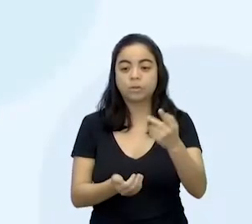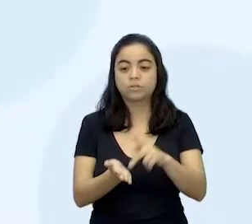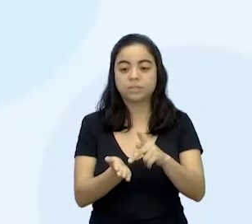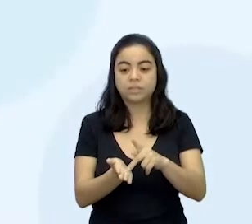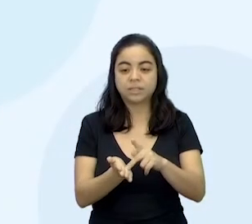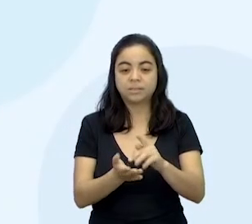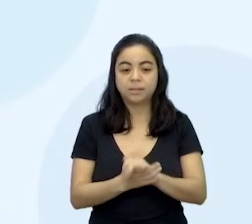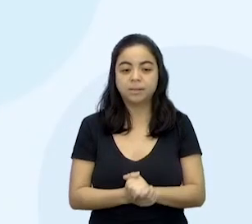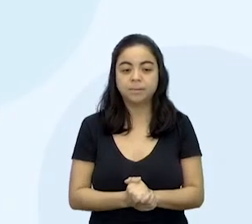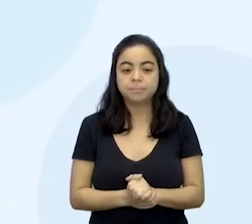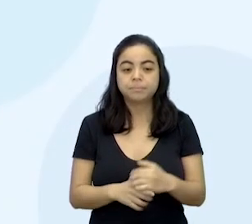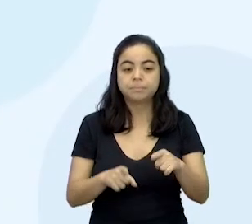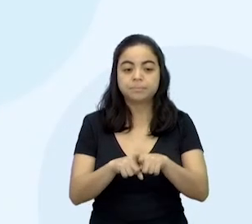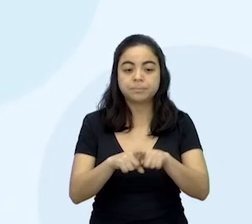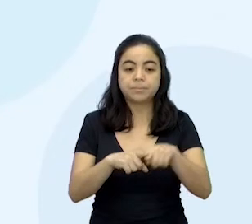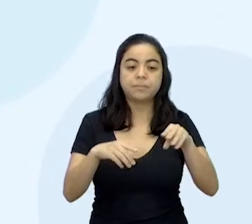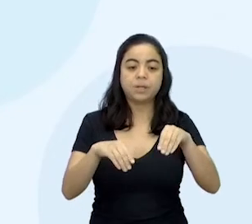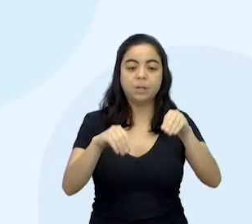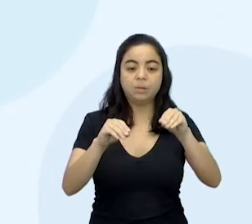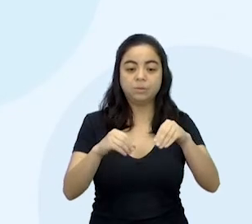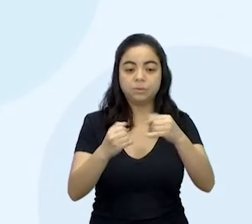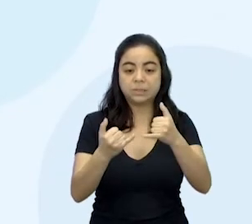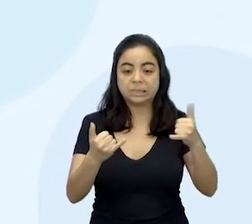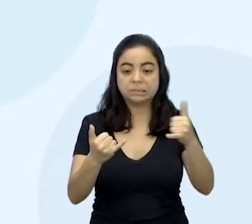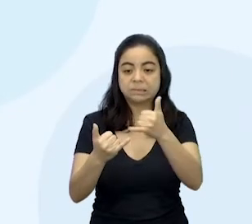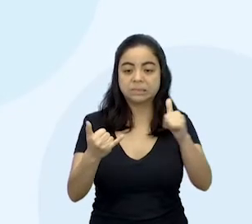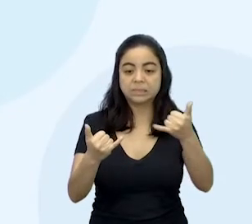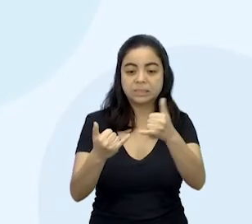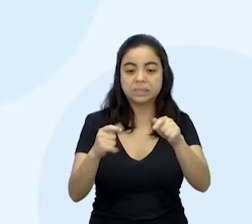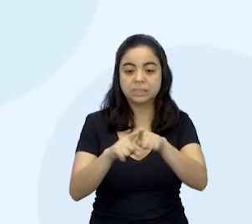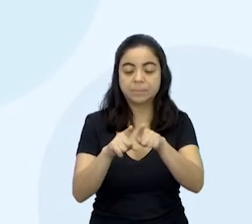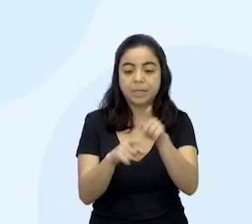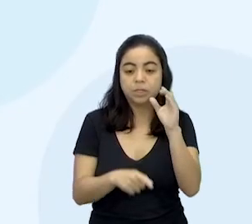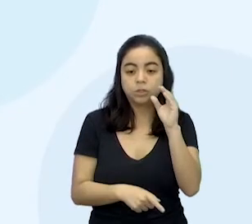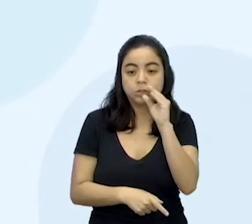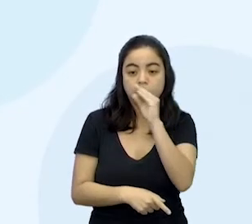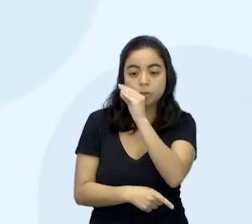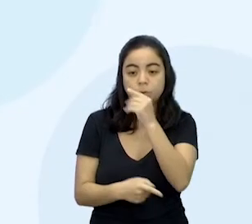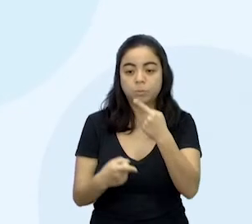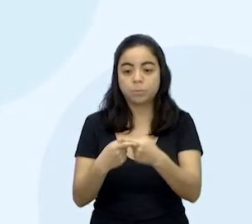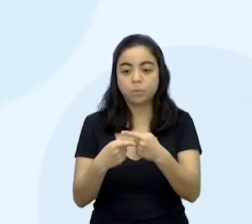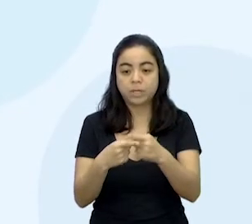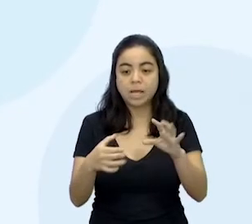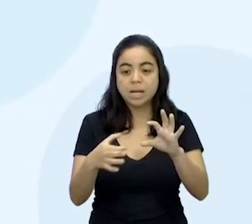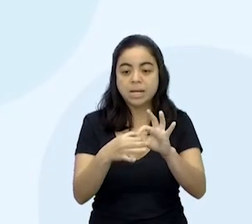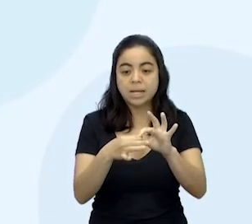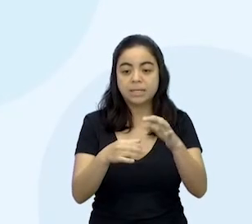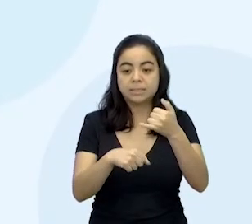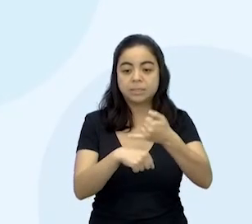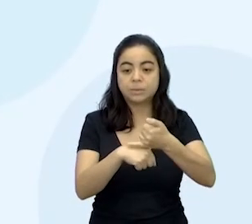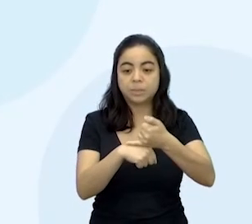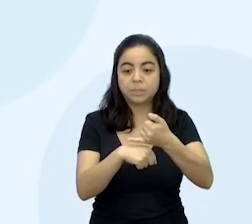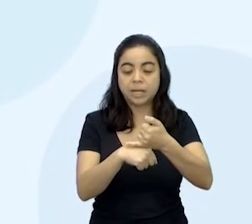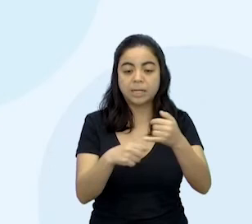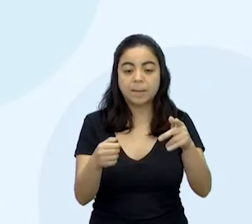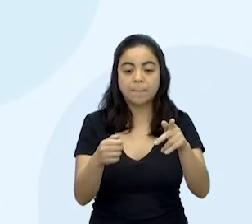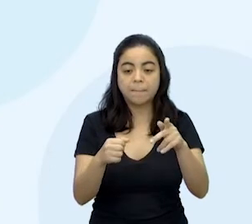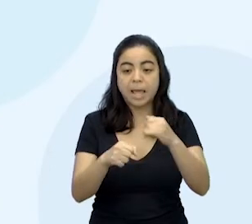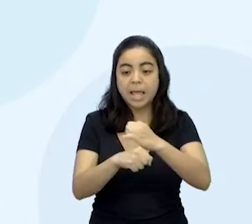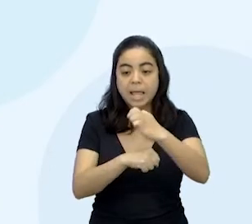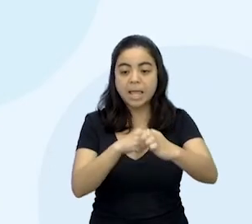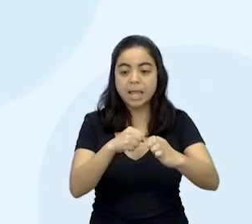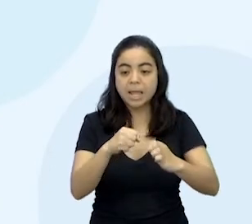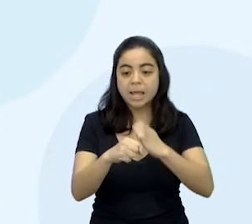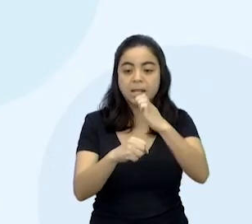Tem elevada condutibilidade elétrica e térmica, até porque eu falei a ligação metálica acontece com elétrons livres,